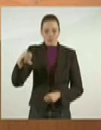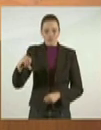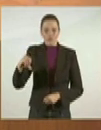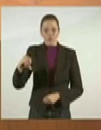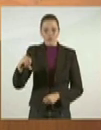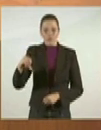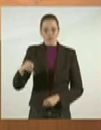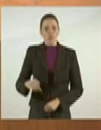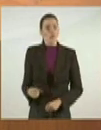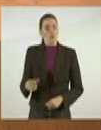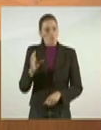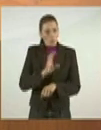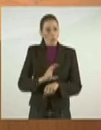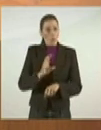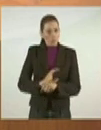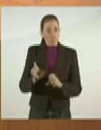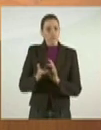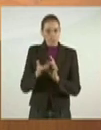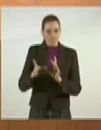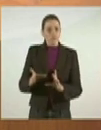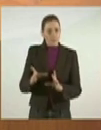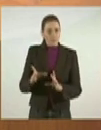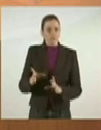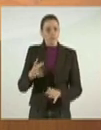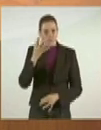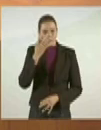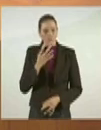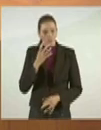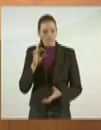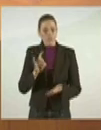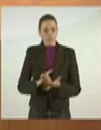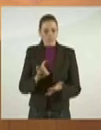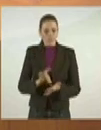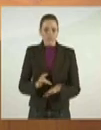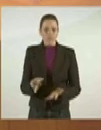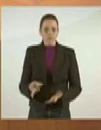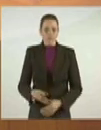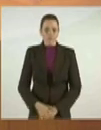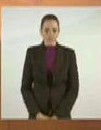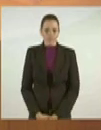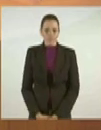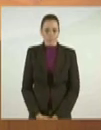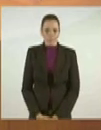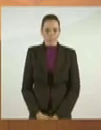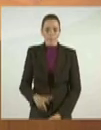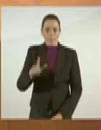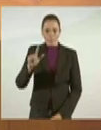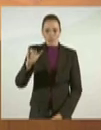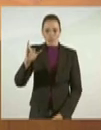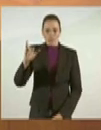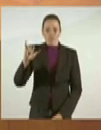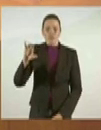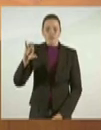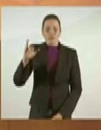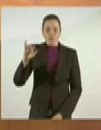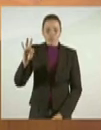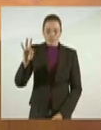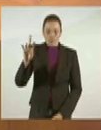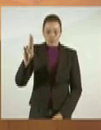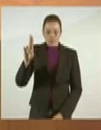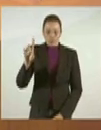ilicitude no concurso a ilicitude se dá por conta da contratação temporária de